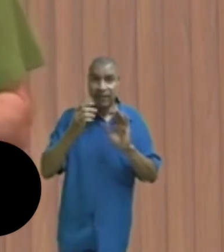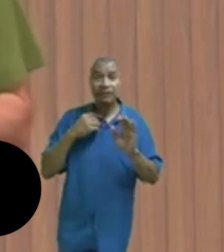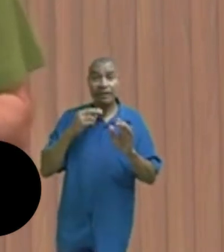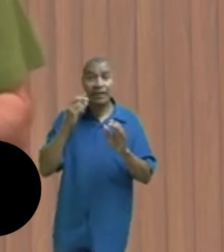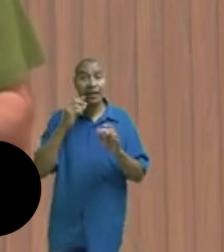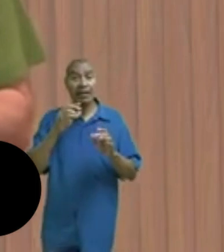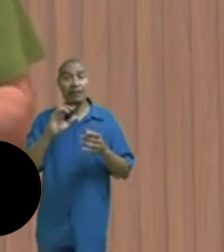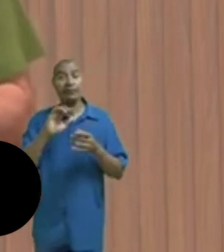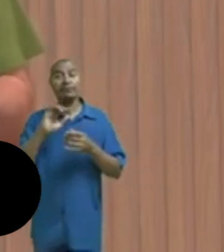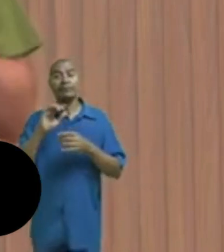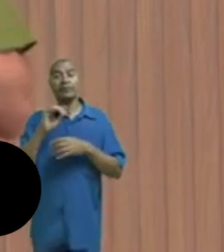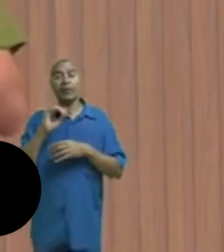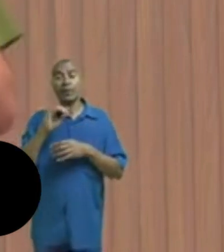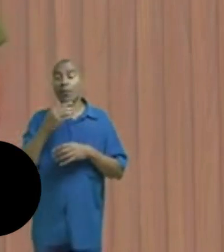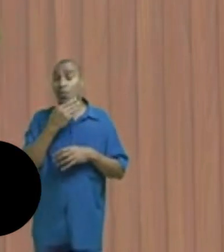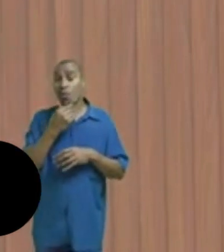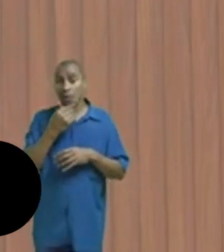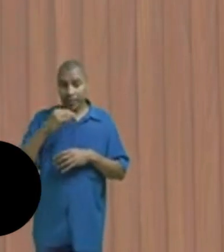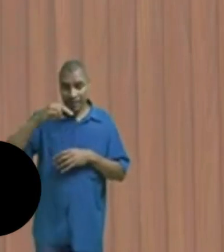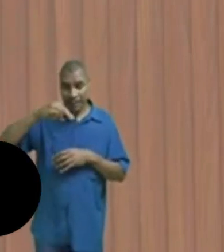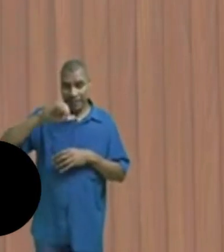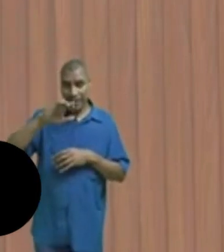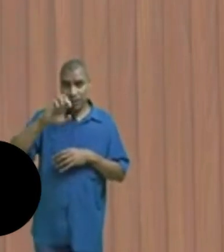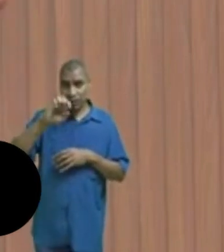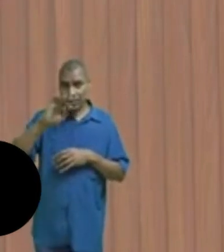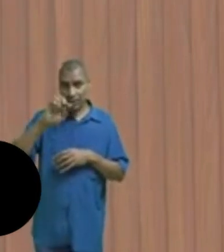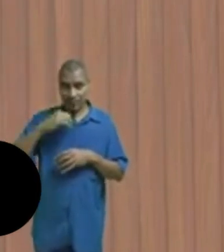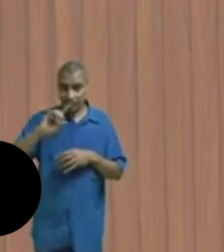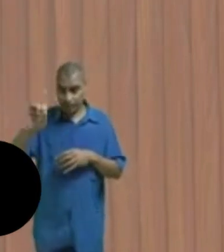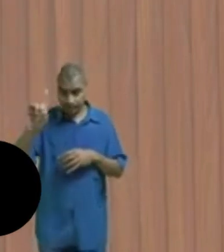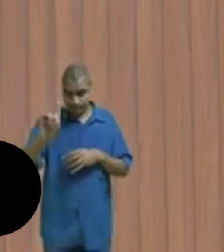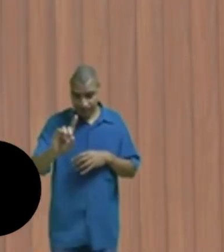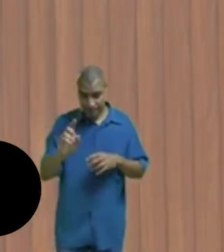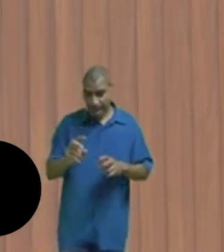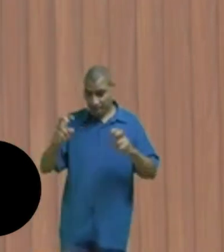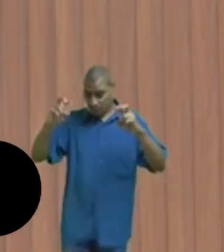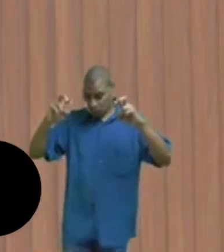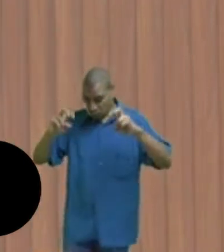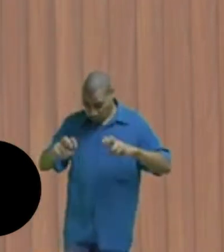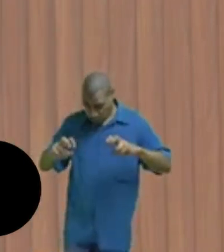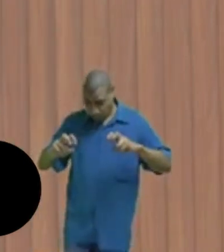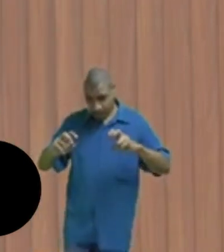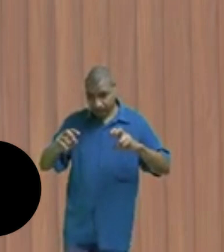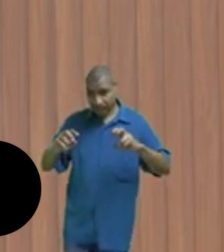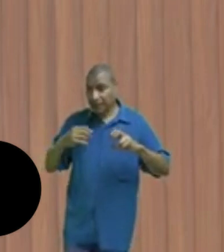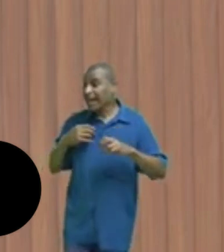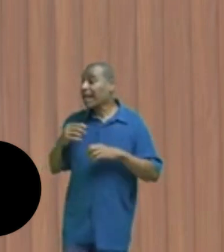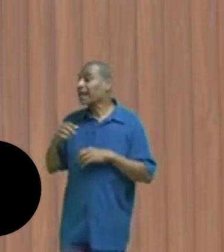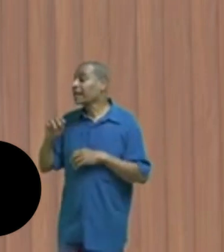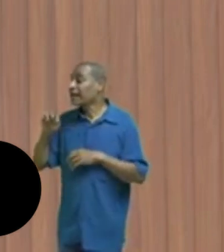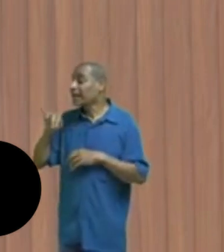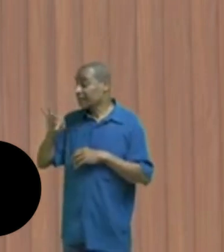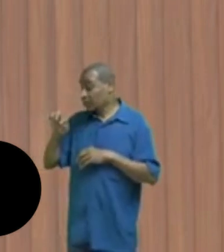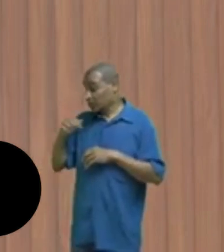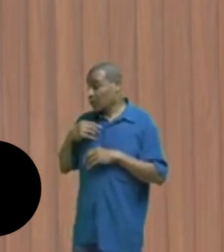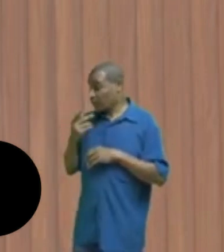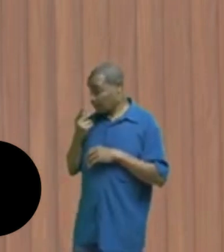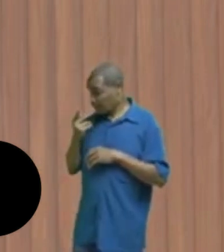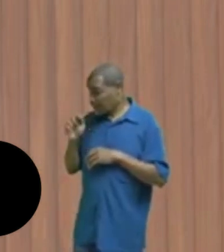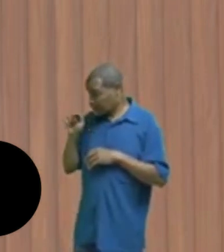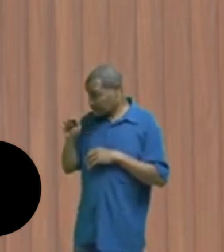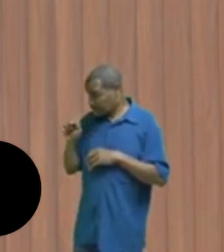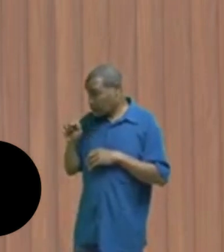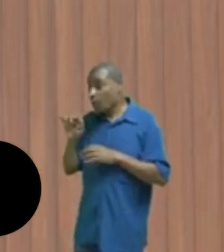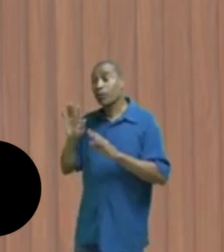com Nicodemos, que é doutor da lei, e diz para ele o seguinte: presta atenção, Nicodemos, eu vou te contar uma novidade que